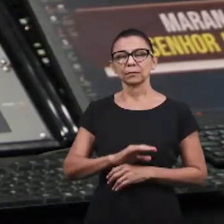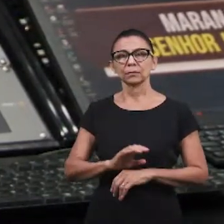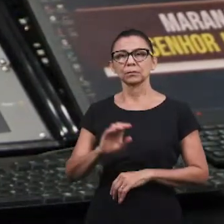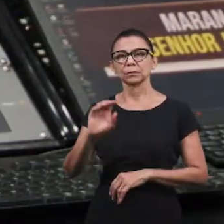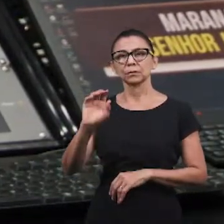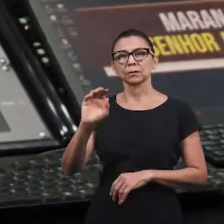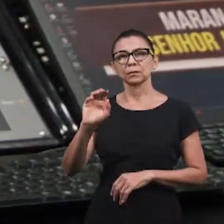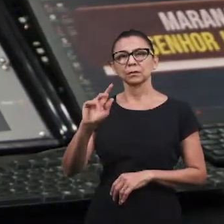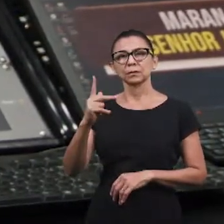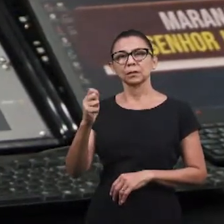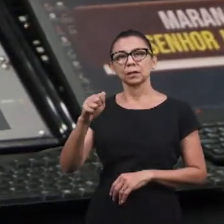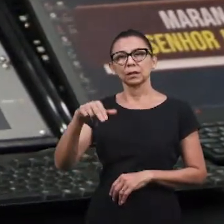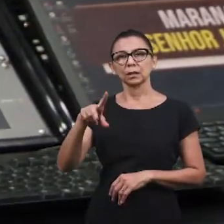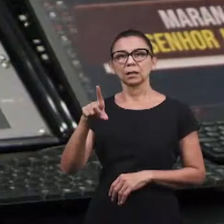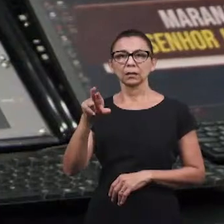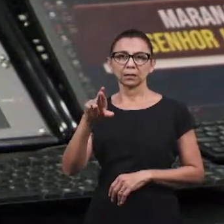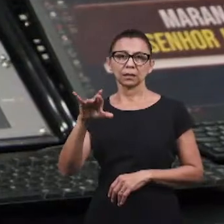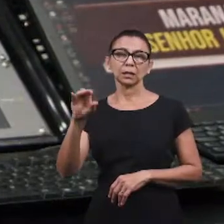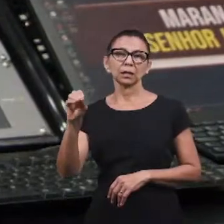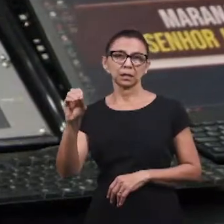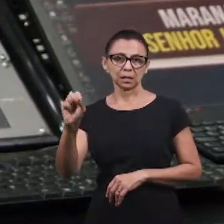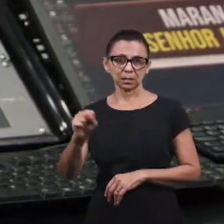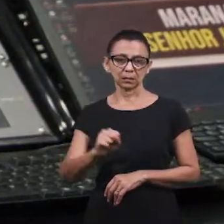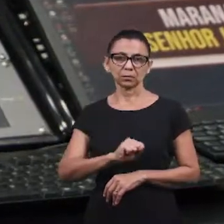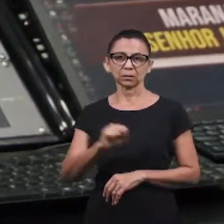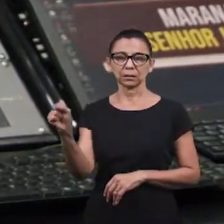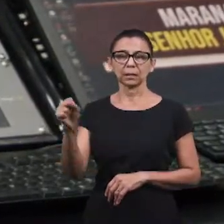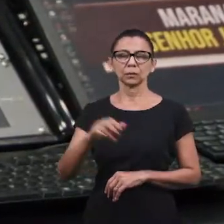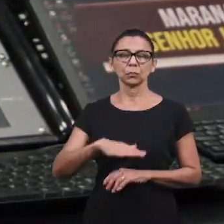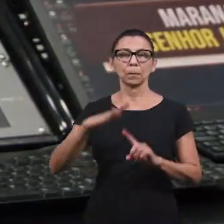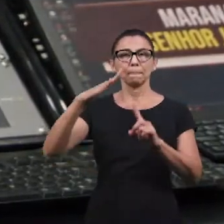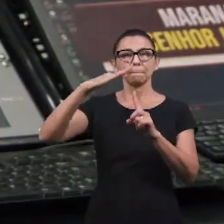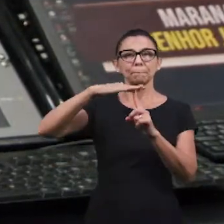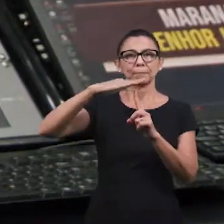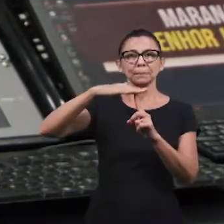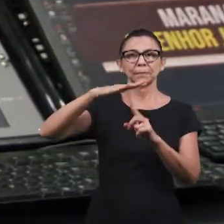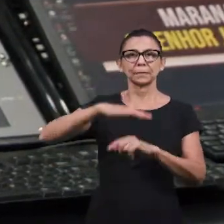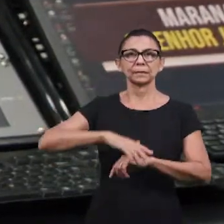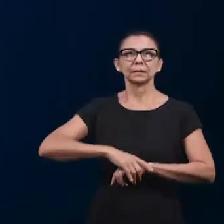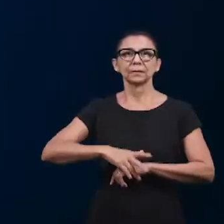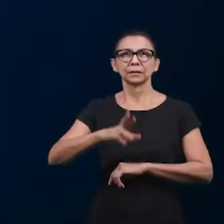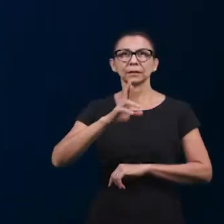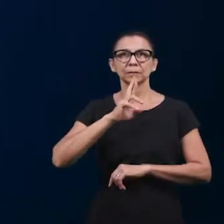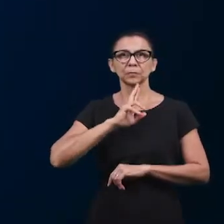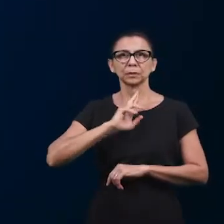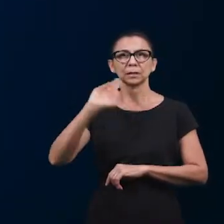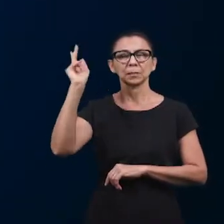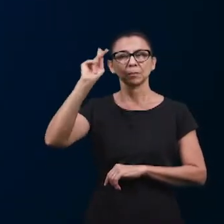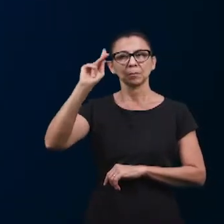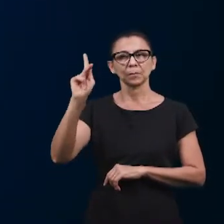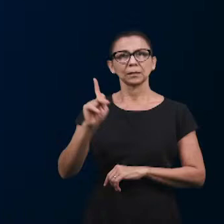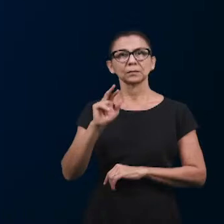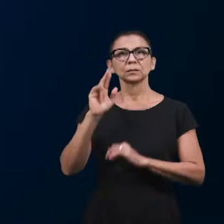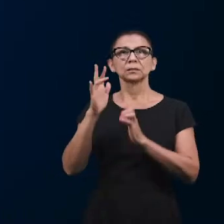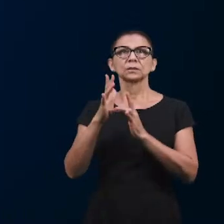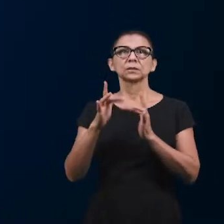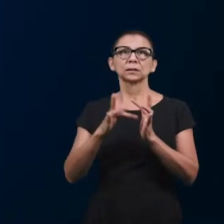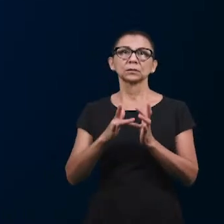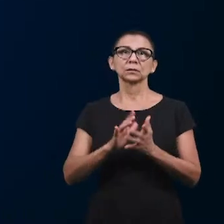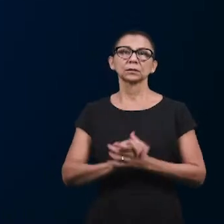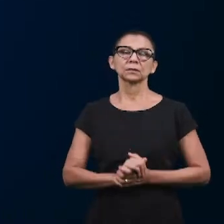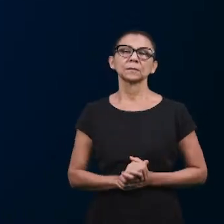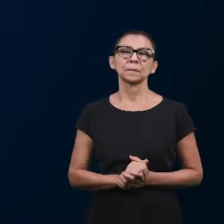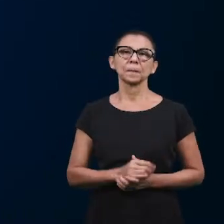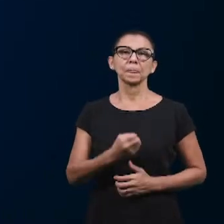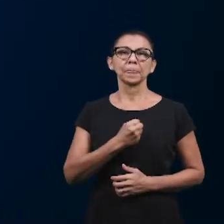de Londrina, lá no Paraná, e ele vai nos dar essa resposta. Andrews, a paz do Senhor Jesus. A paz do Senhor Jesus, meus irmãos.